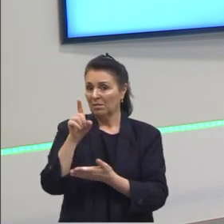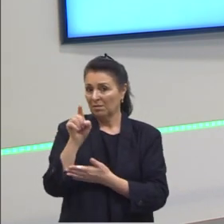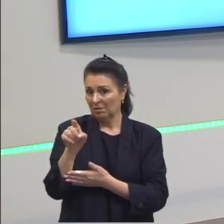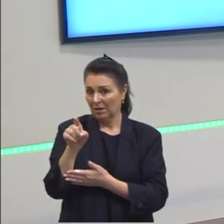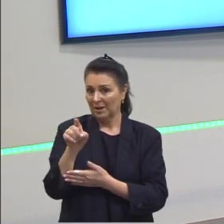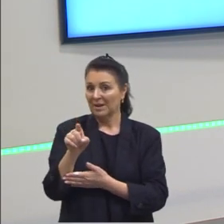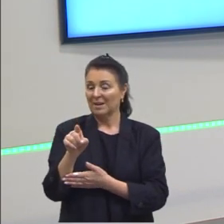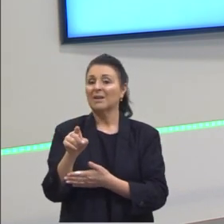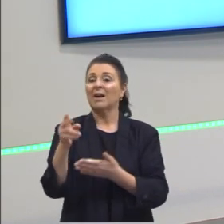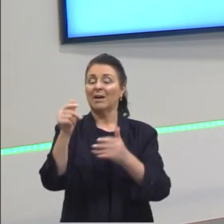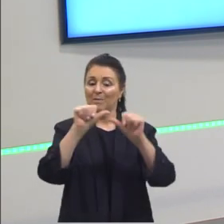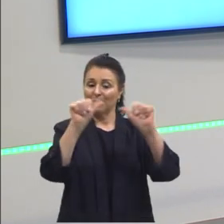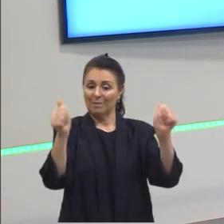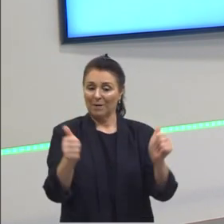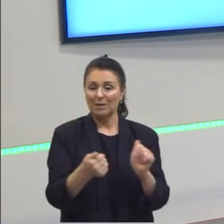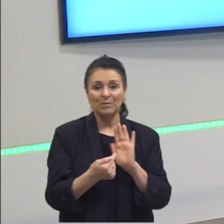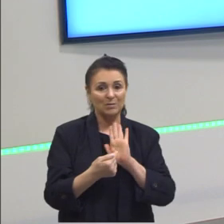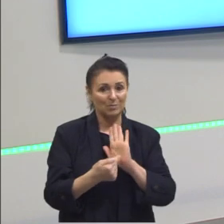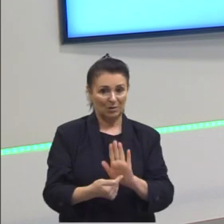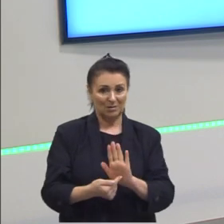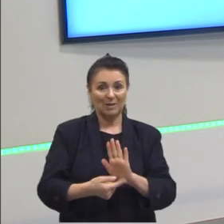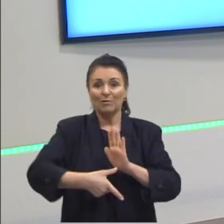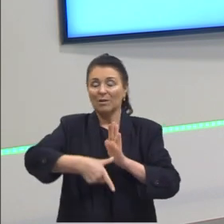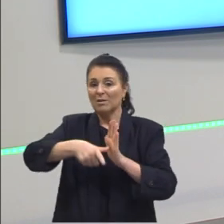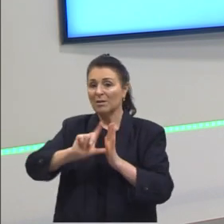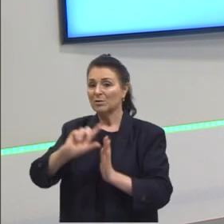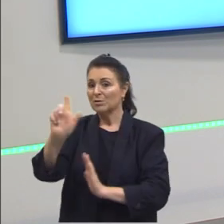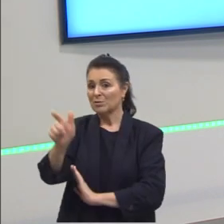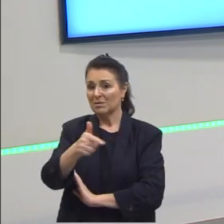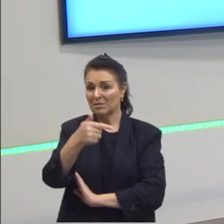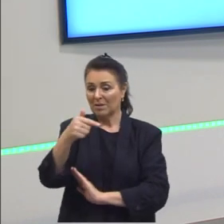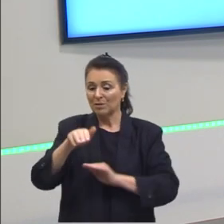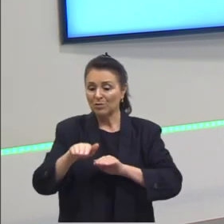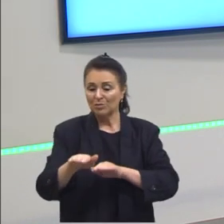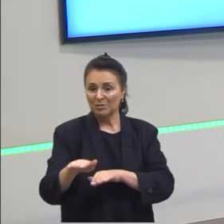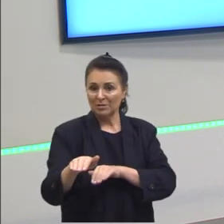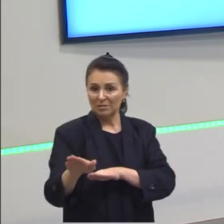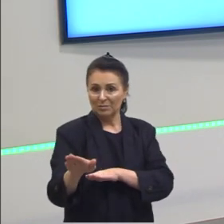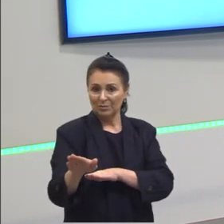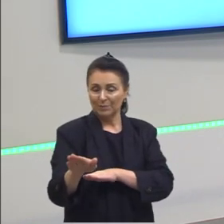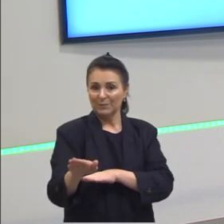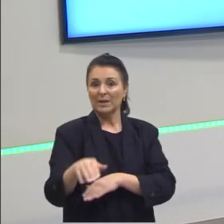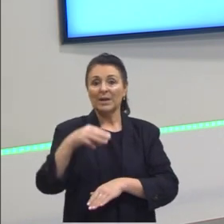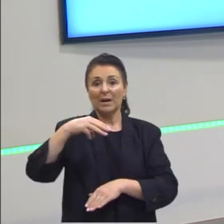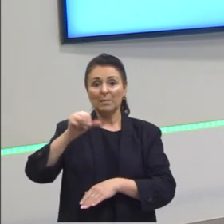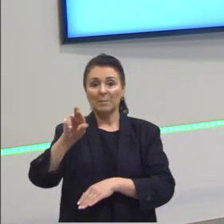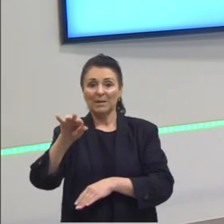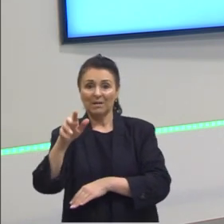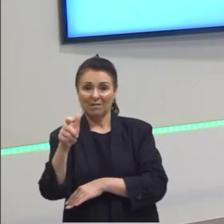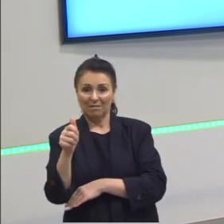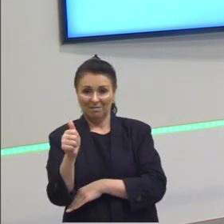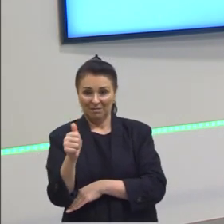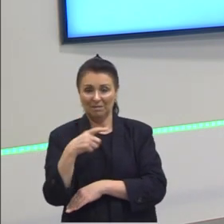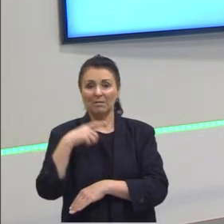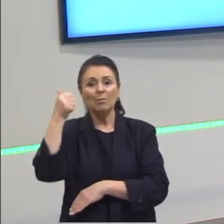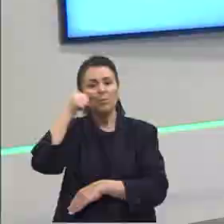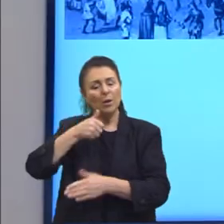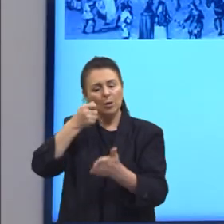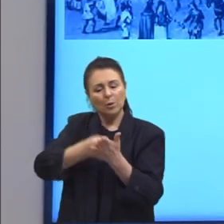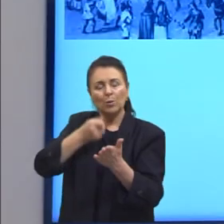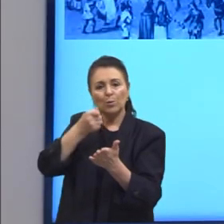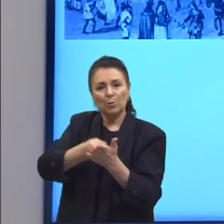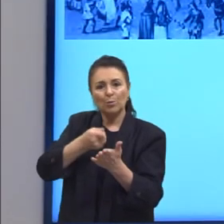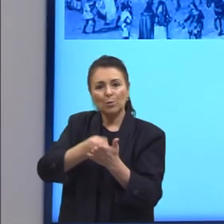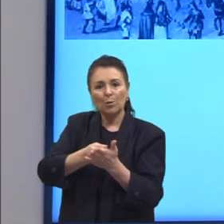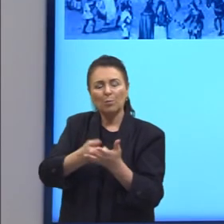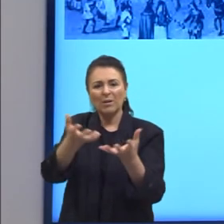e começam antes dos Sete de Setembro inclusive de aqui então Maria Quitéria que foi uma mulher que botou nesses